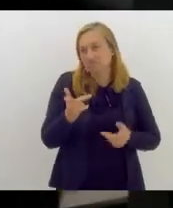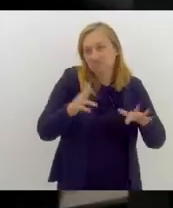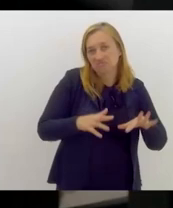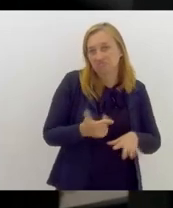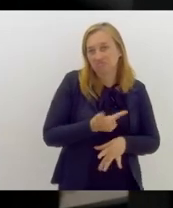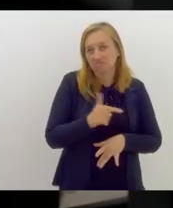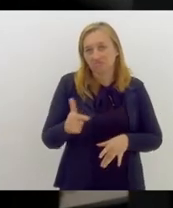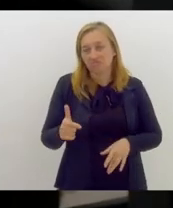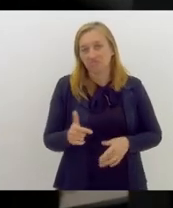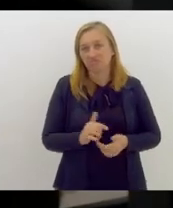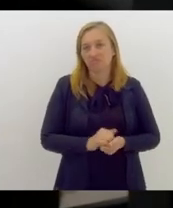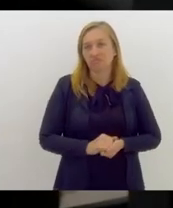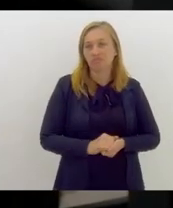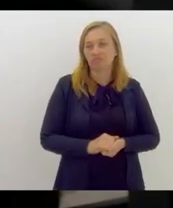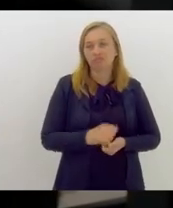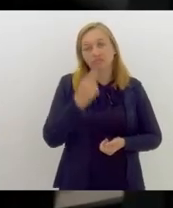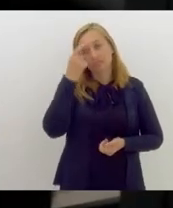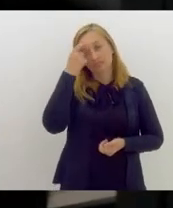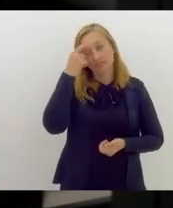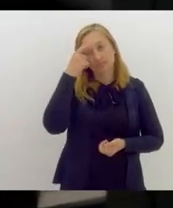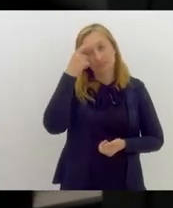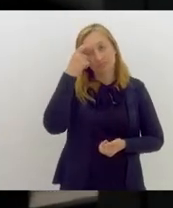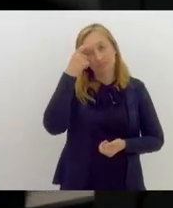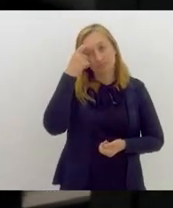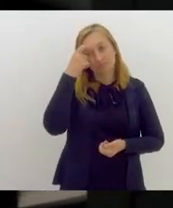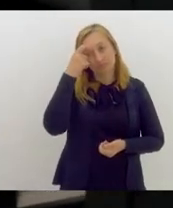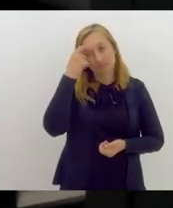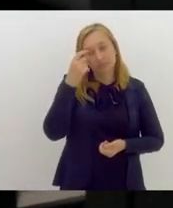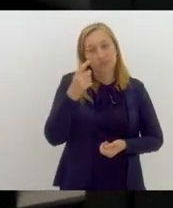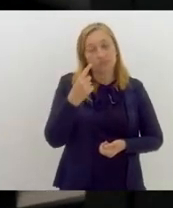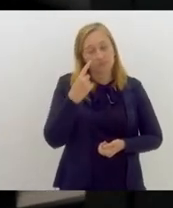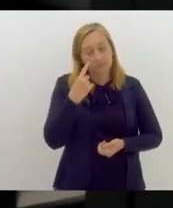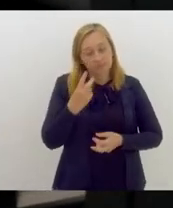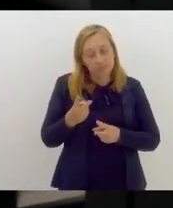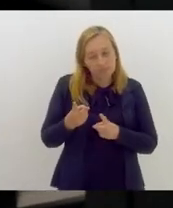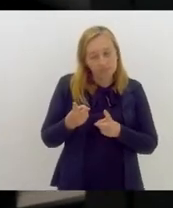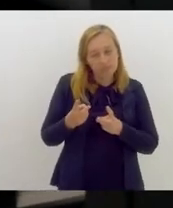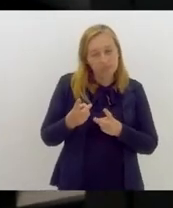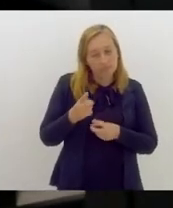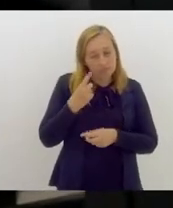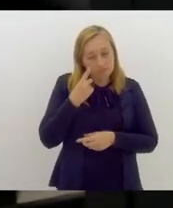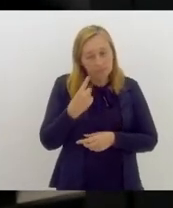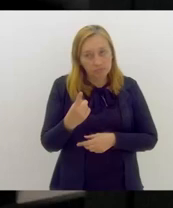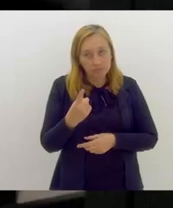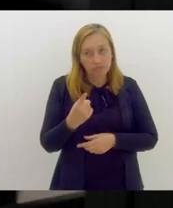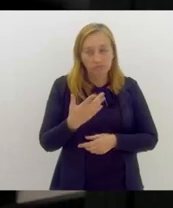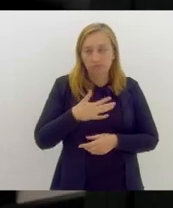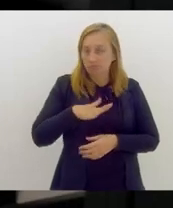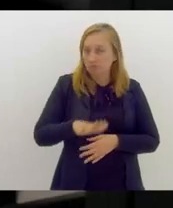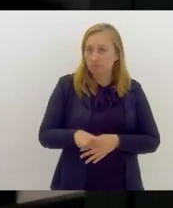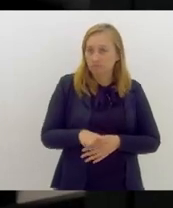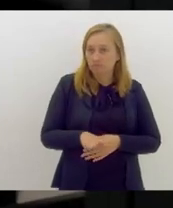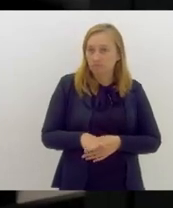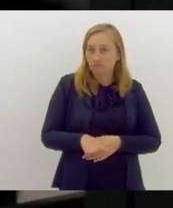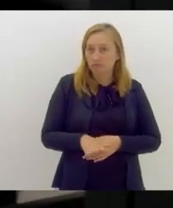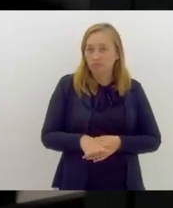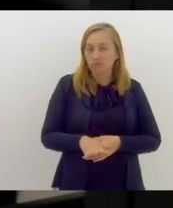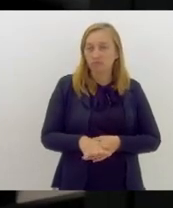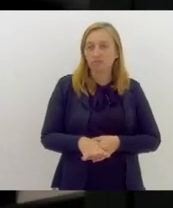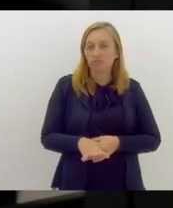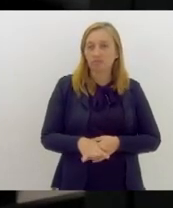diferença e quando eu escutei isso primeiramente fiquei indignado e me veio